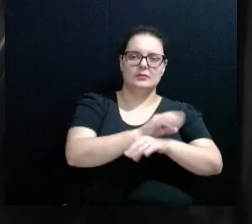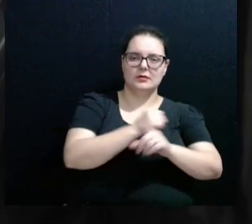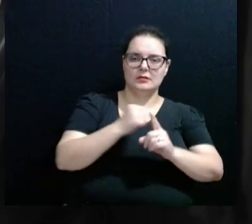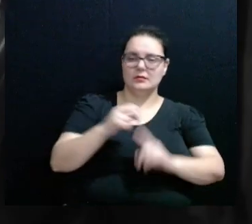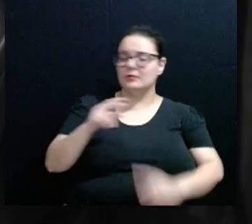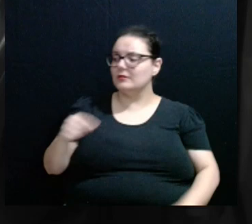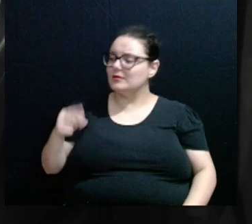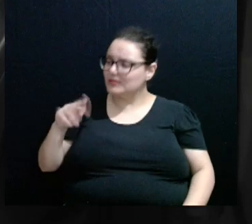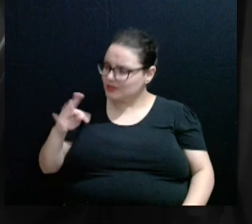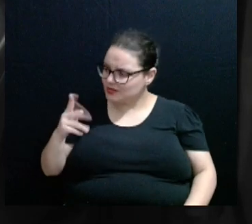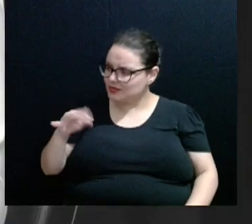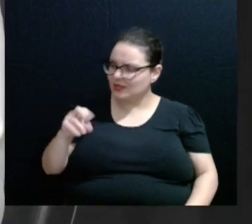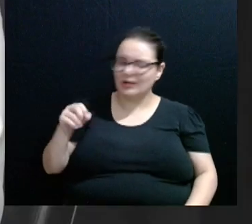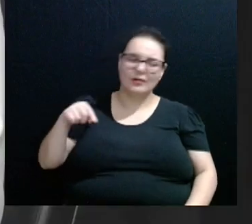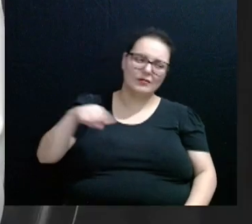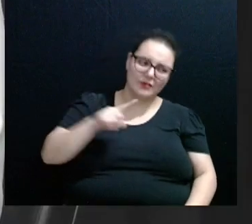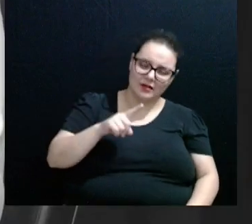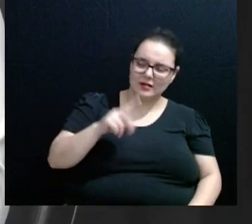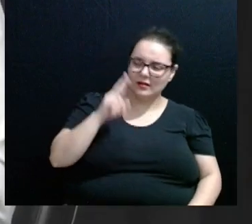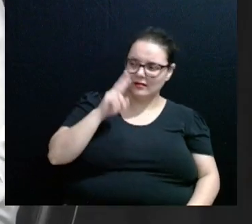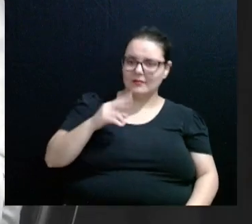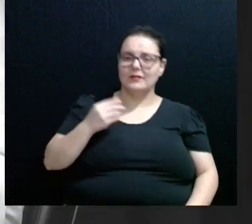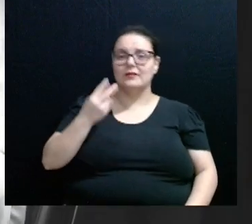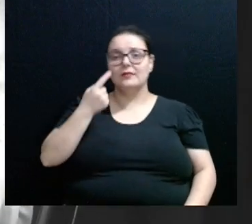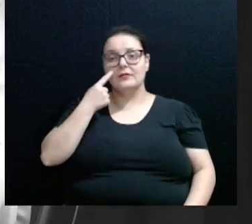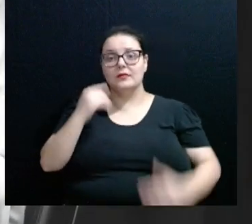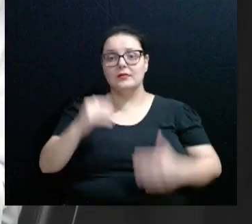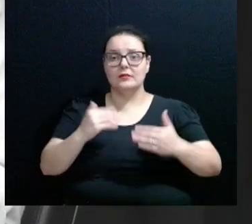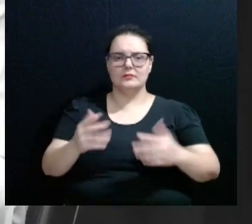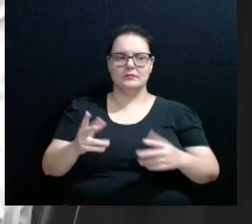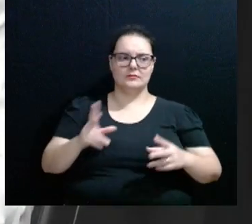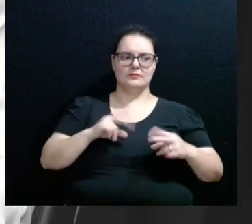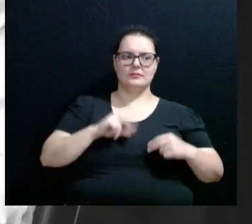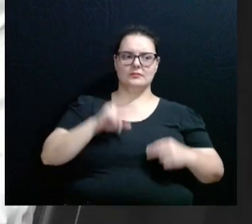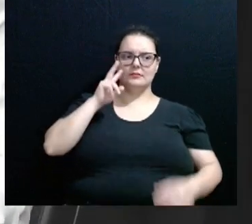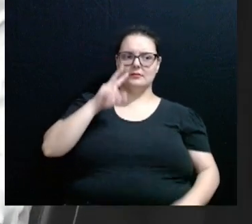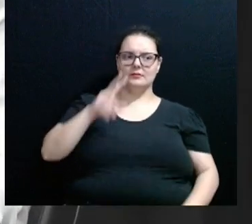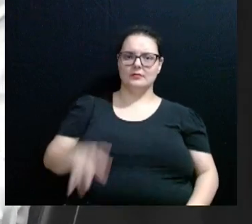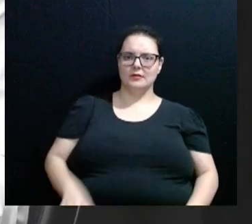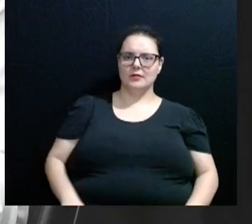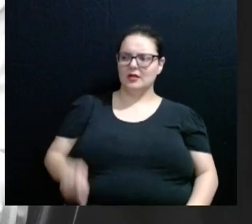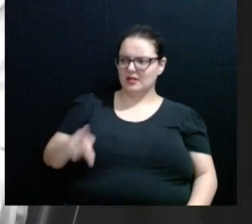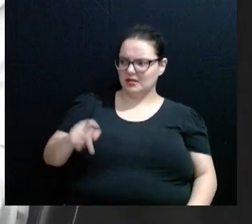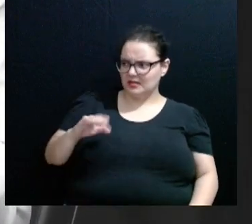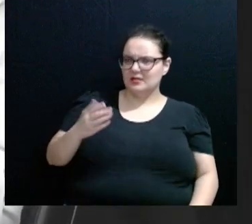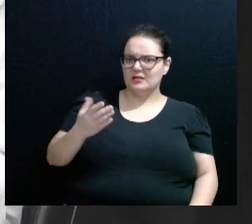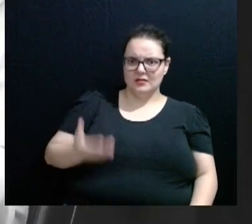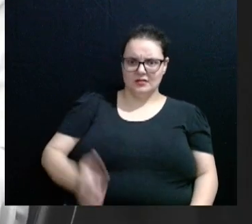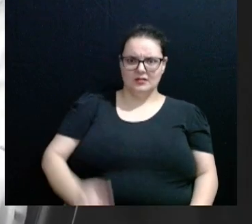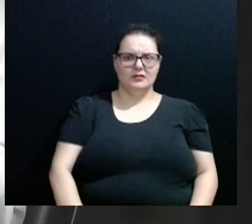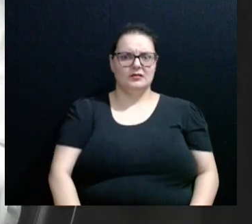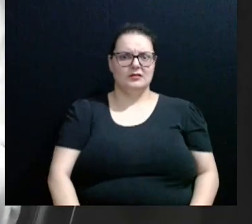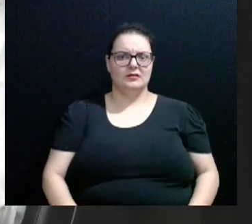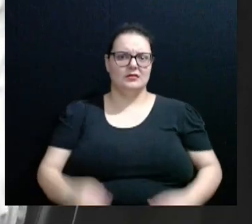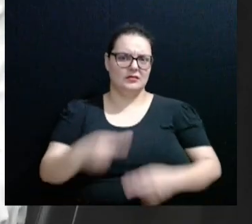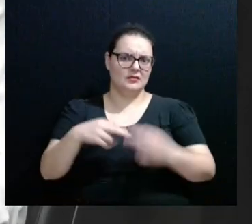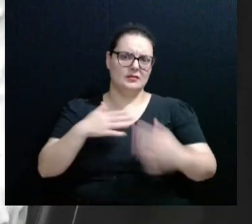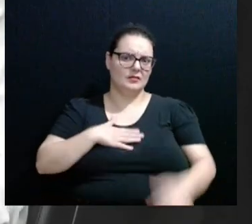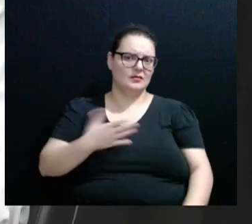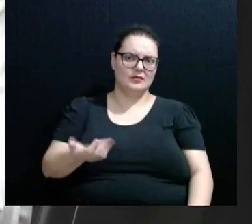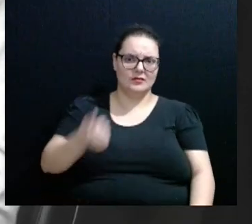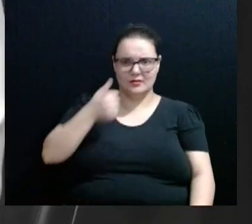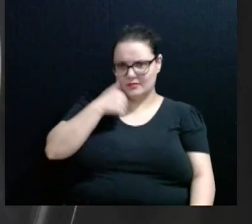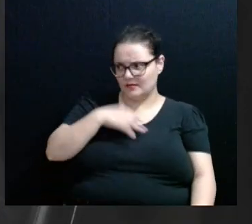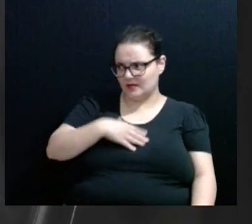acontecendo, vamos ver como é que a gente constrói isso daí. A hora que eu vi, eu falei assim, poxa, mas esse tal do PIC aí tem tudo a ver comigo, minhas filhas estão na